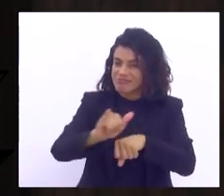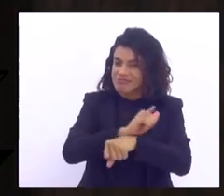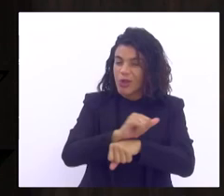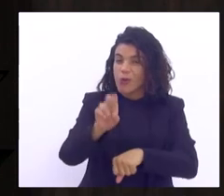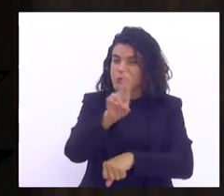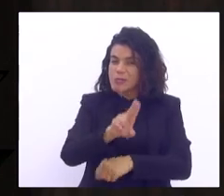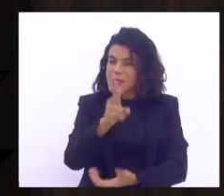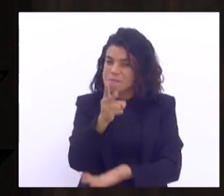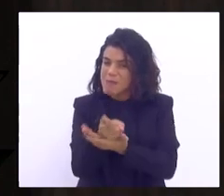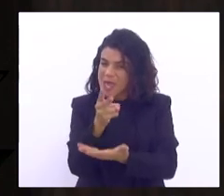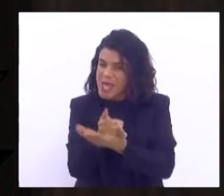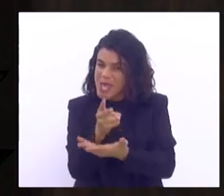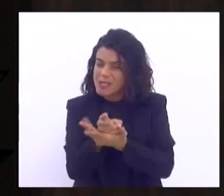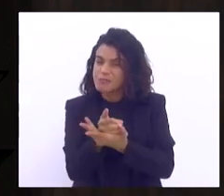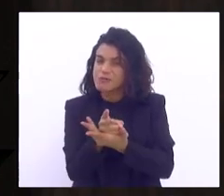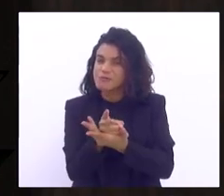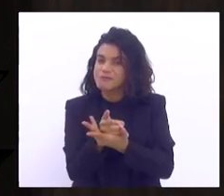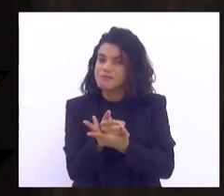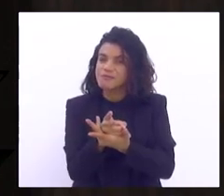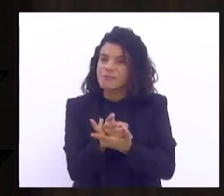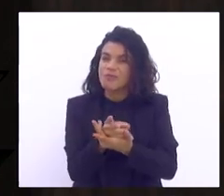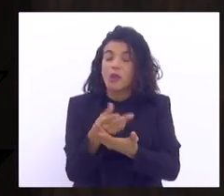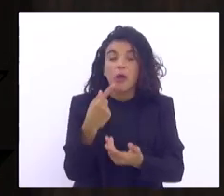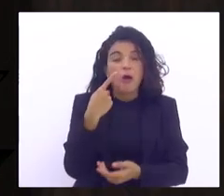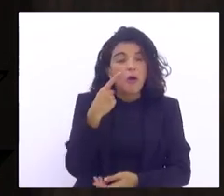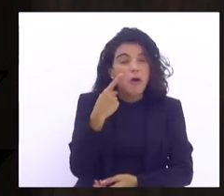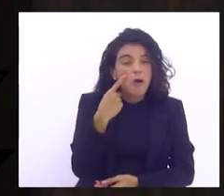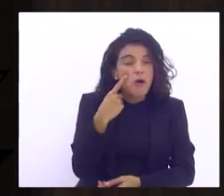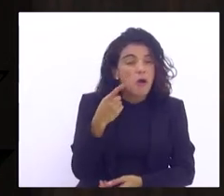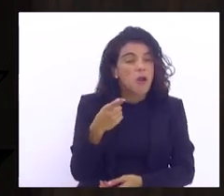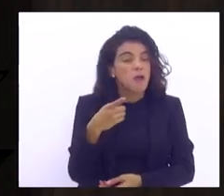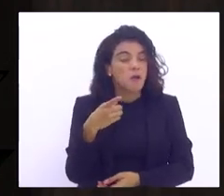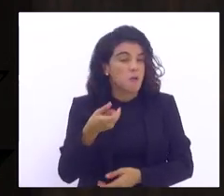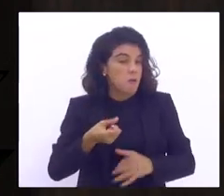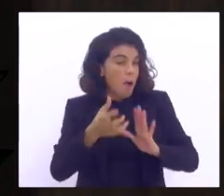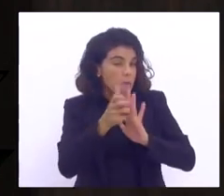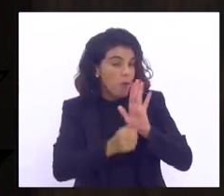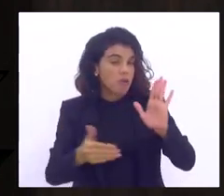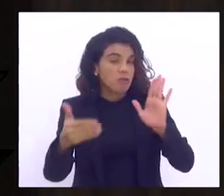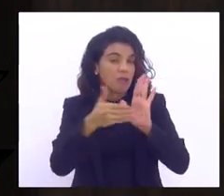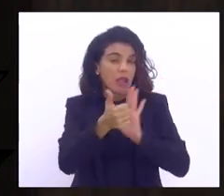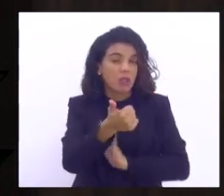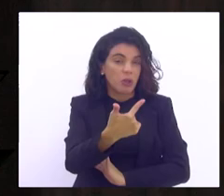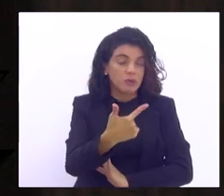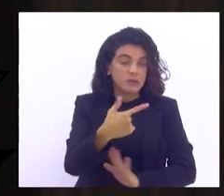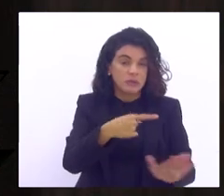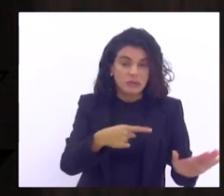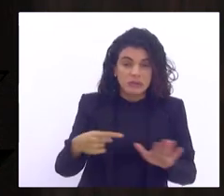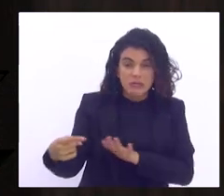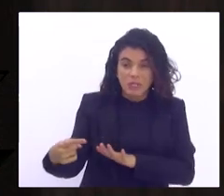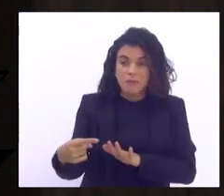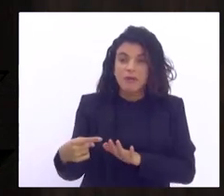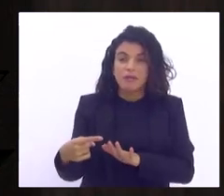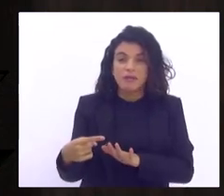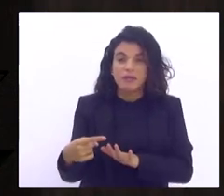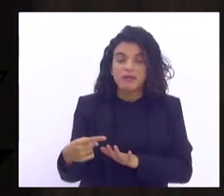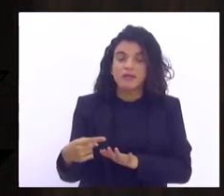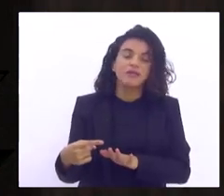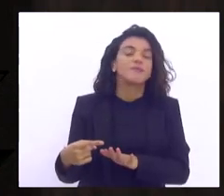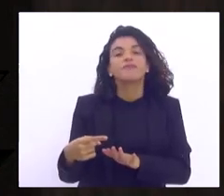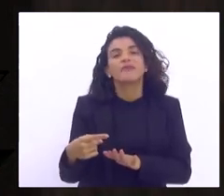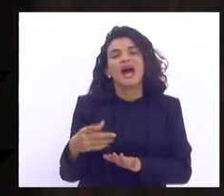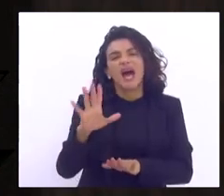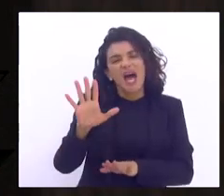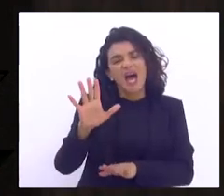Usando a mesma forma, ou seja, ah, olha, vamos dizer que é o aborto até 12 semanas, mas no último dispositivo, vamos